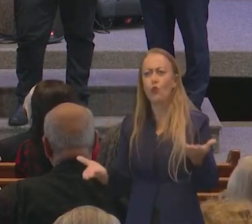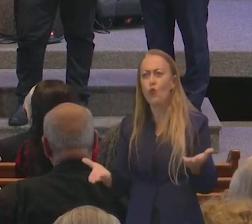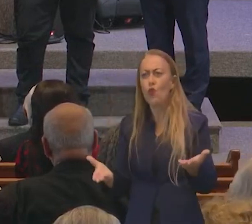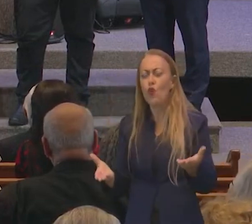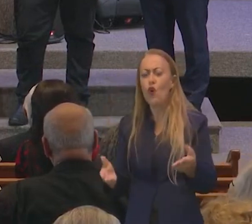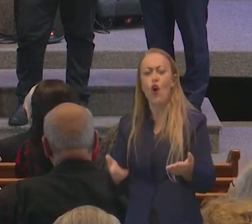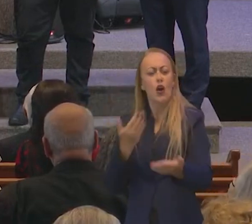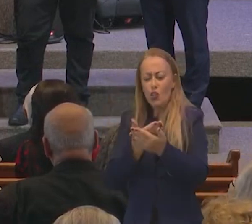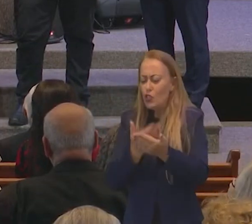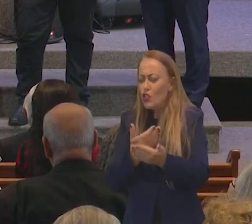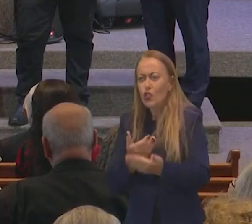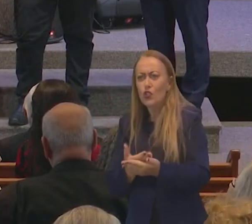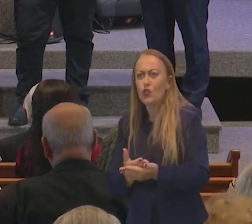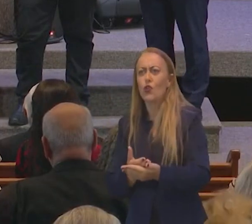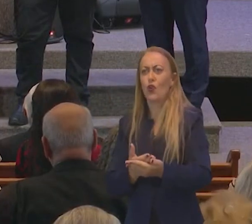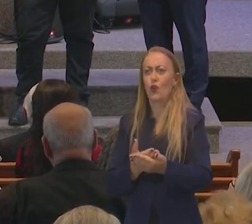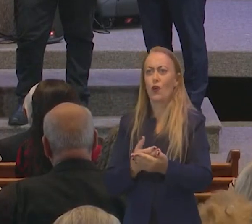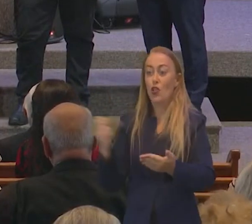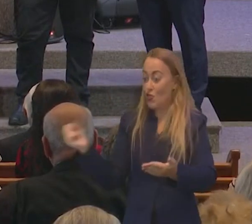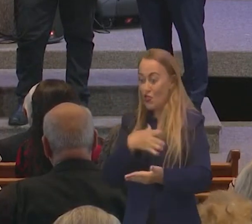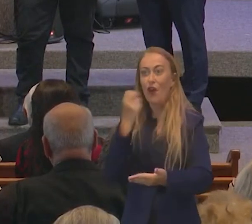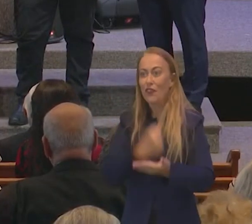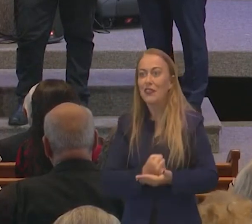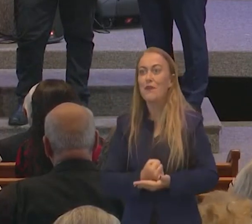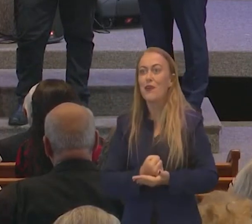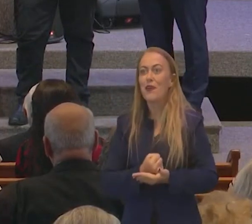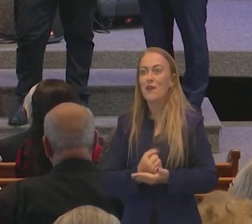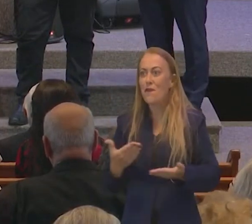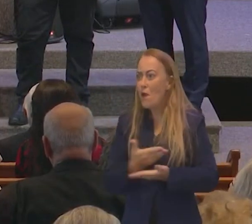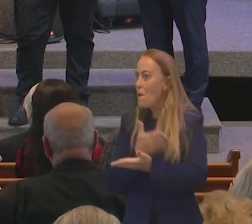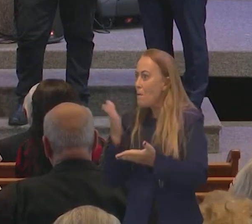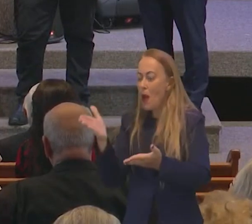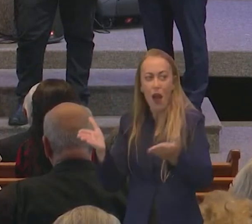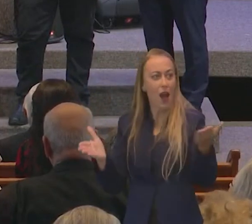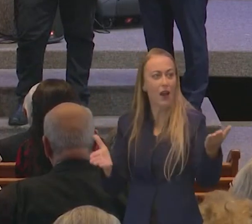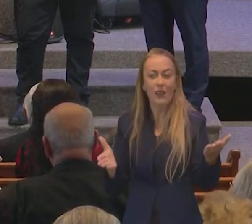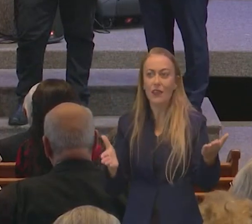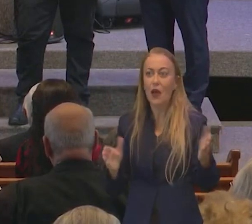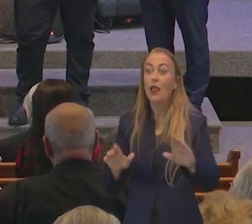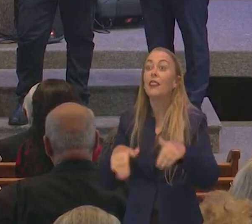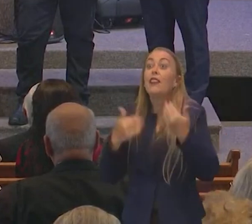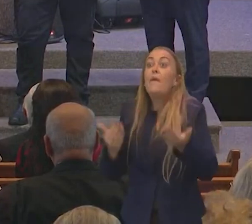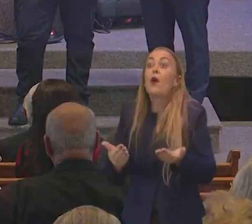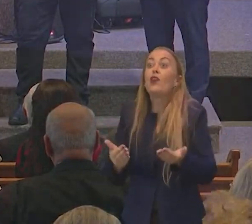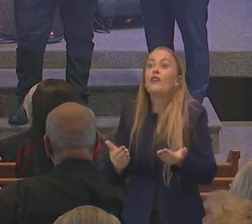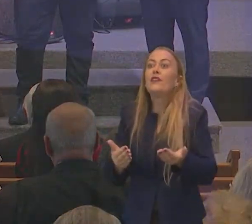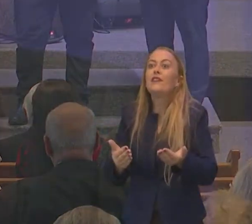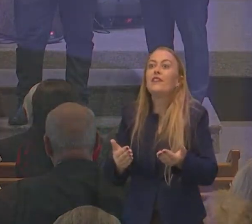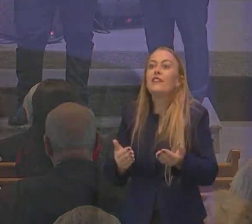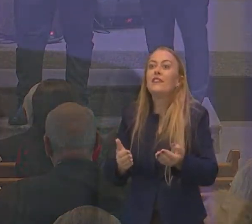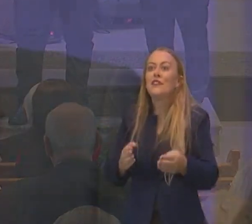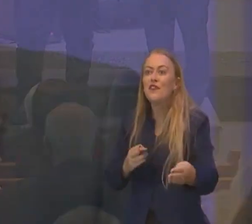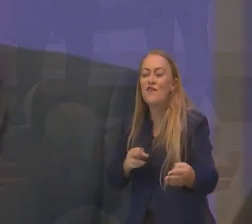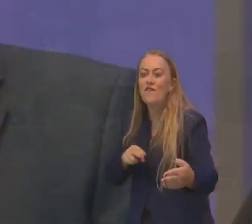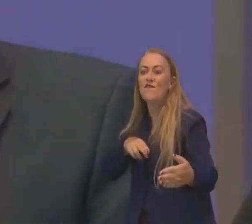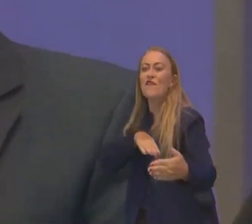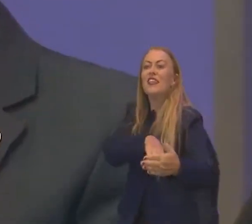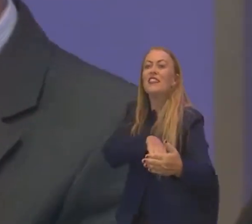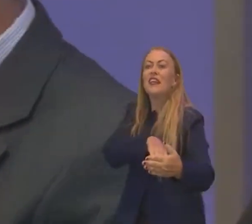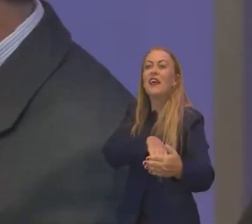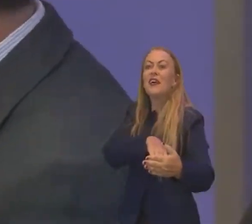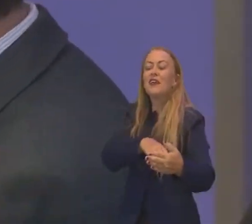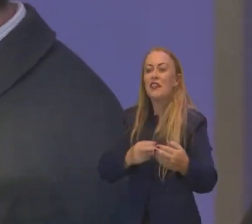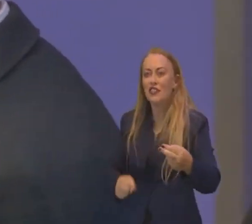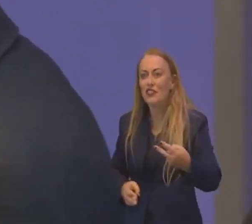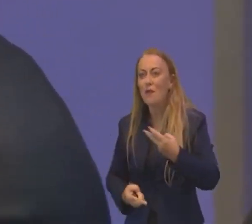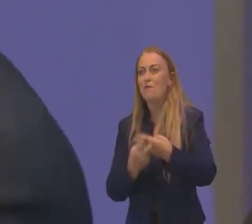nas escolas, distribua nas repartições públicas, para não distribuir no presídio. Vamos orar, meus